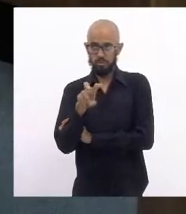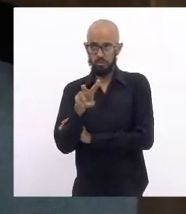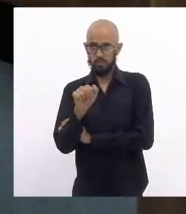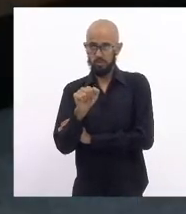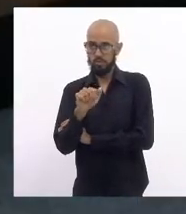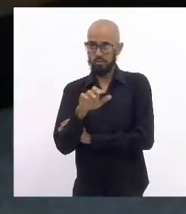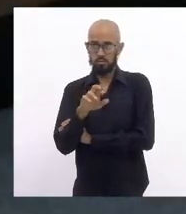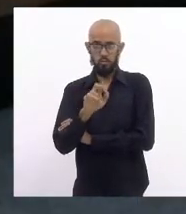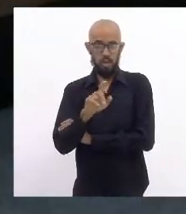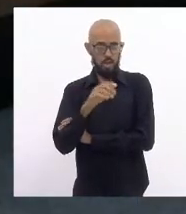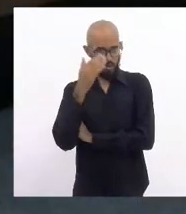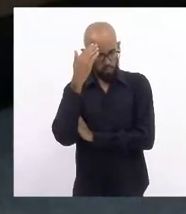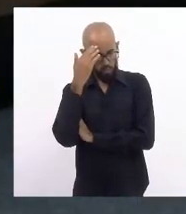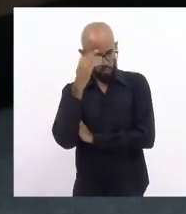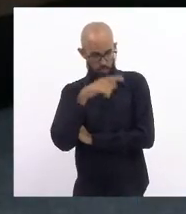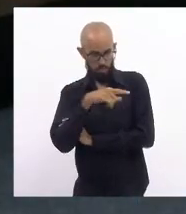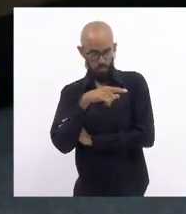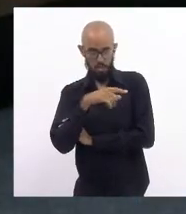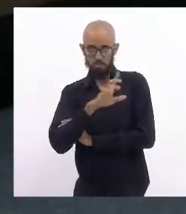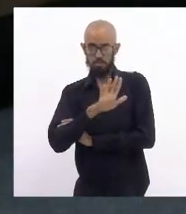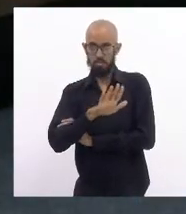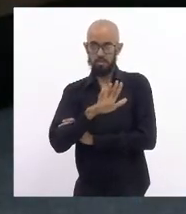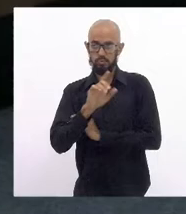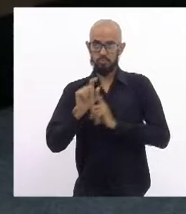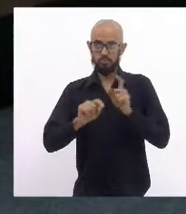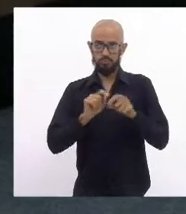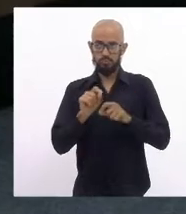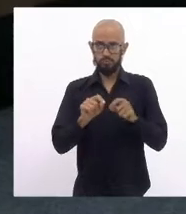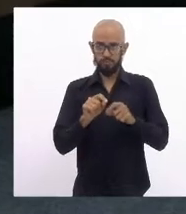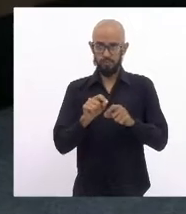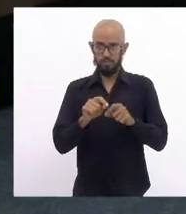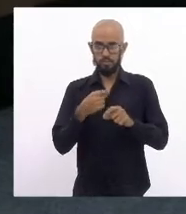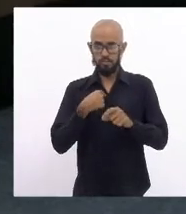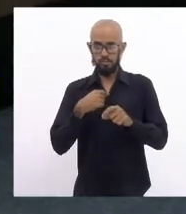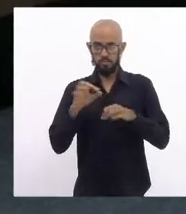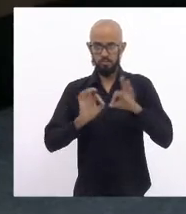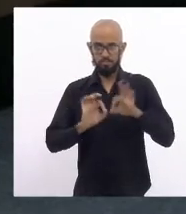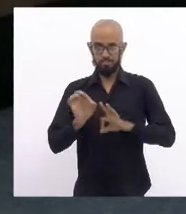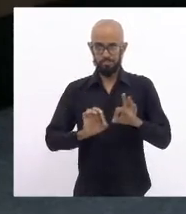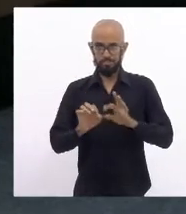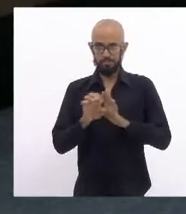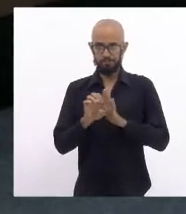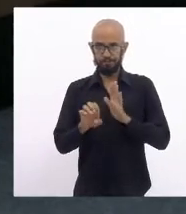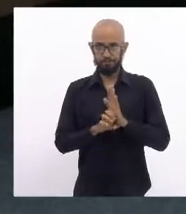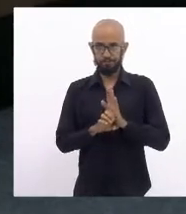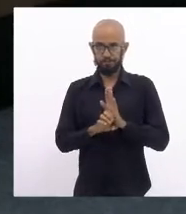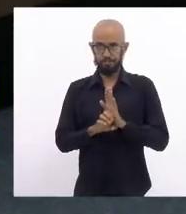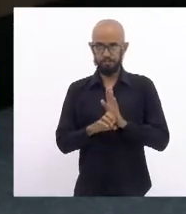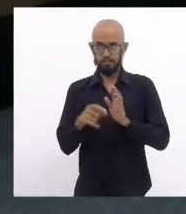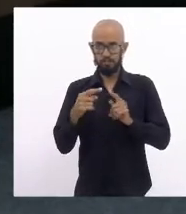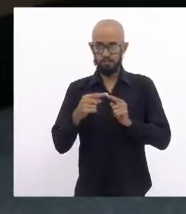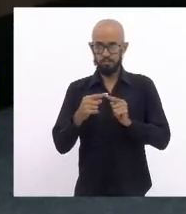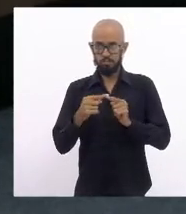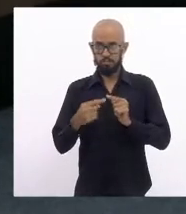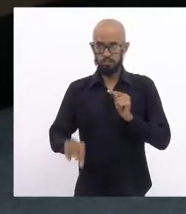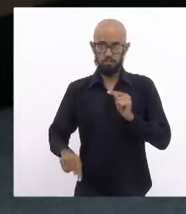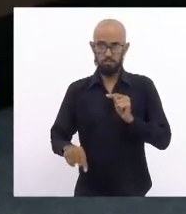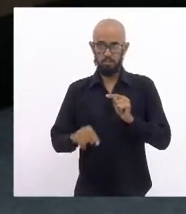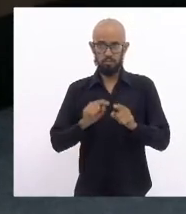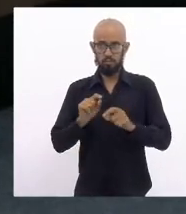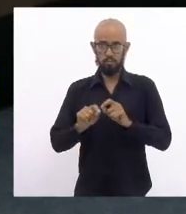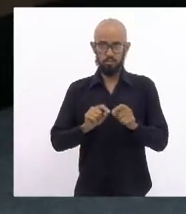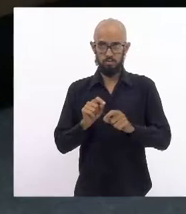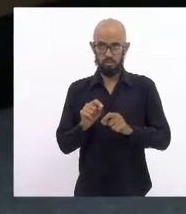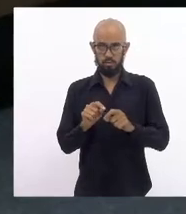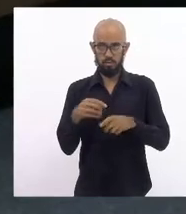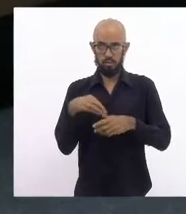vez ressalvar, pena que a Milena hoje não está, eu estou preparando uma emenda proibindo terminantemente, dentro